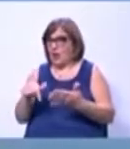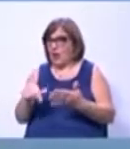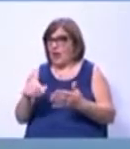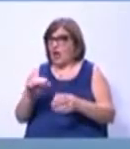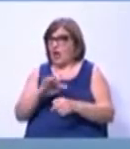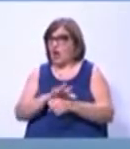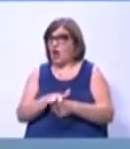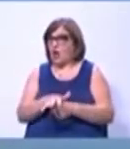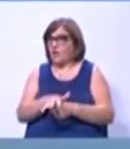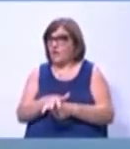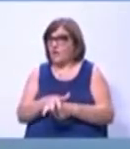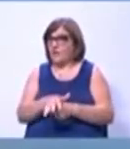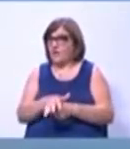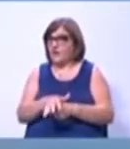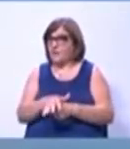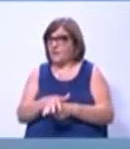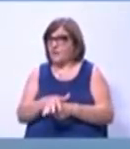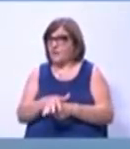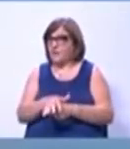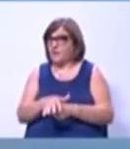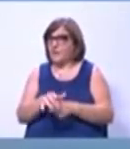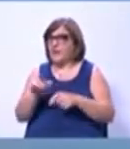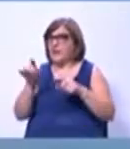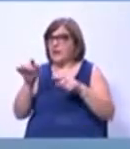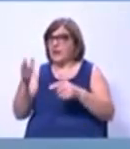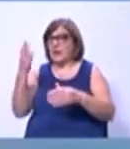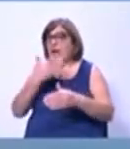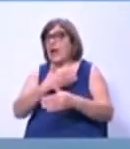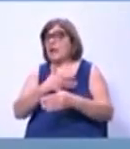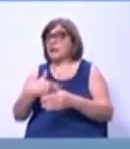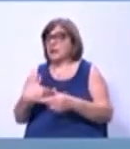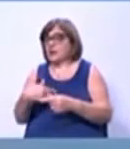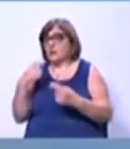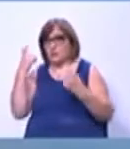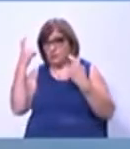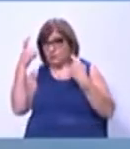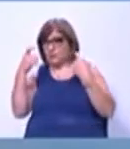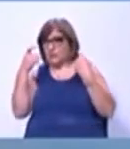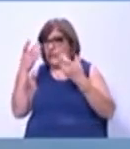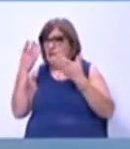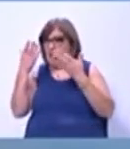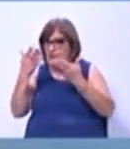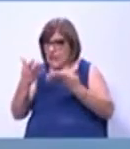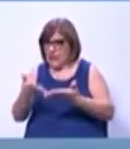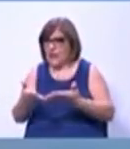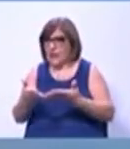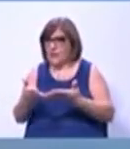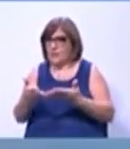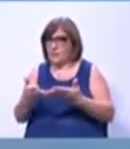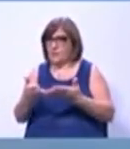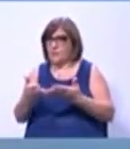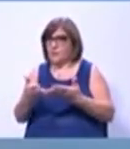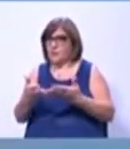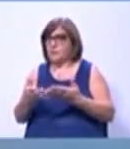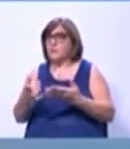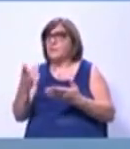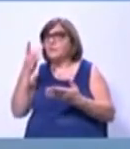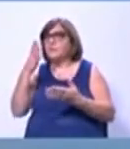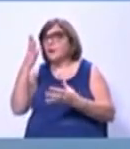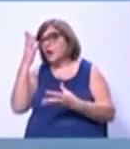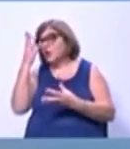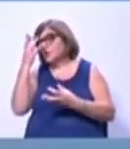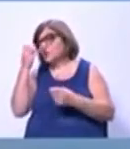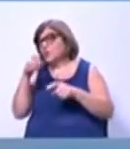Covid em que tivemos. E aquilo que antigamente se achava que era um tipo de